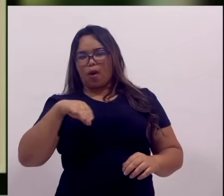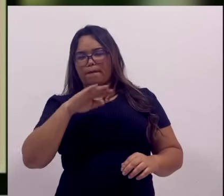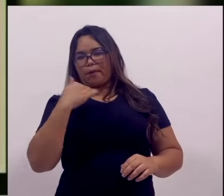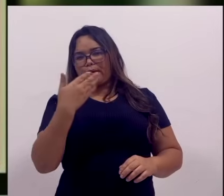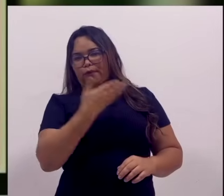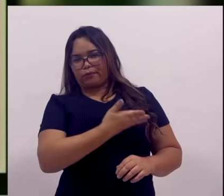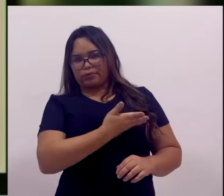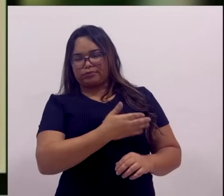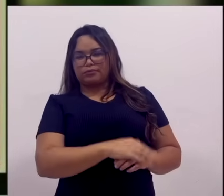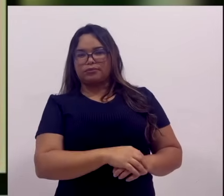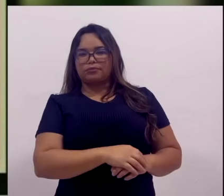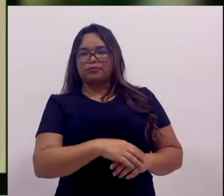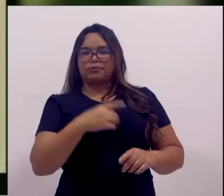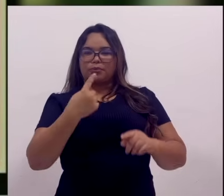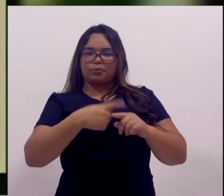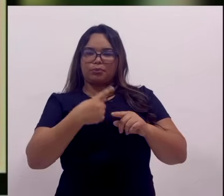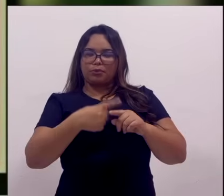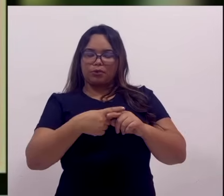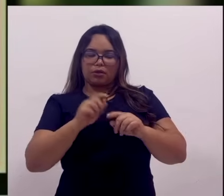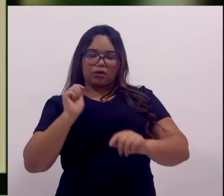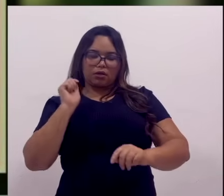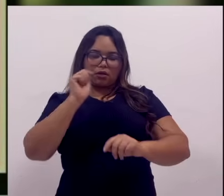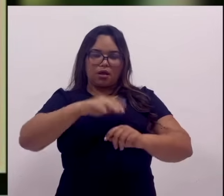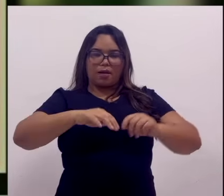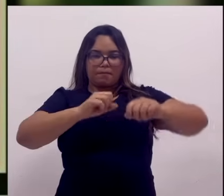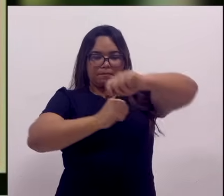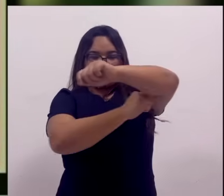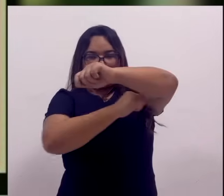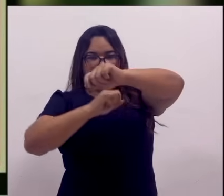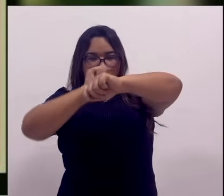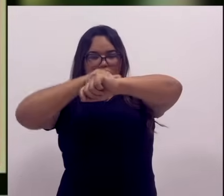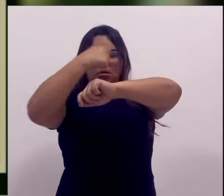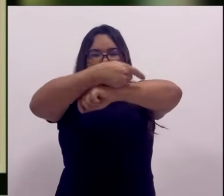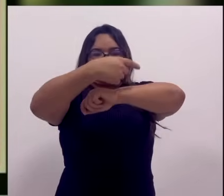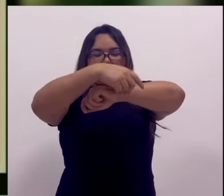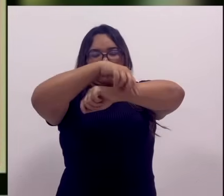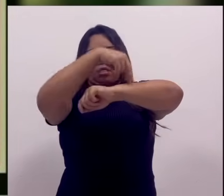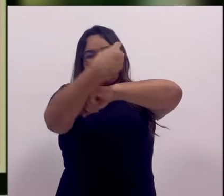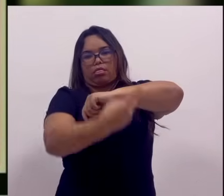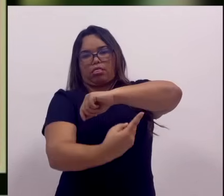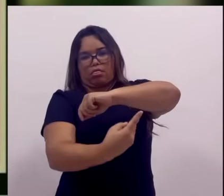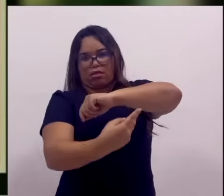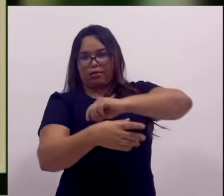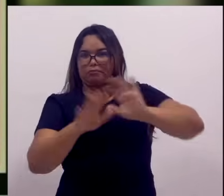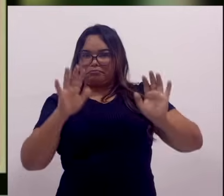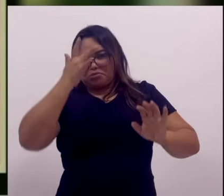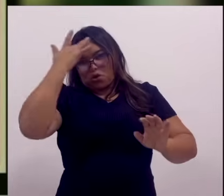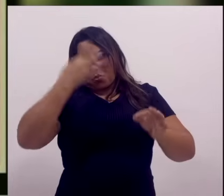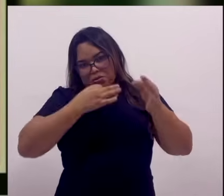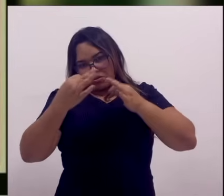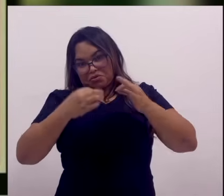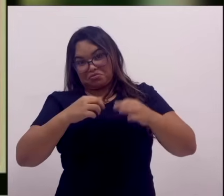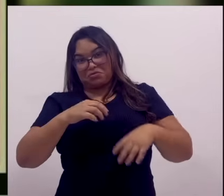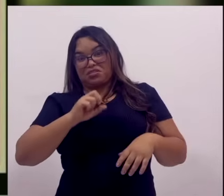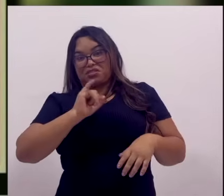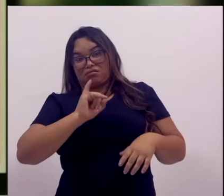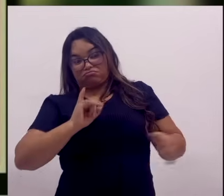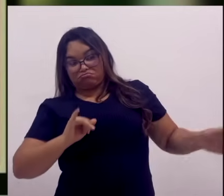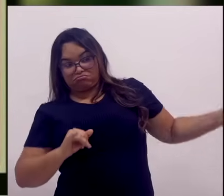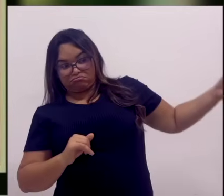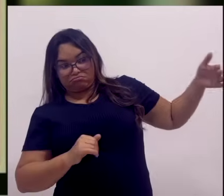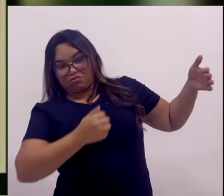aqui, ao ser dependurado sobre a ponte. Assim dizem, mas na realidade, dizem que se colocar aqui a